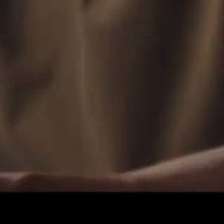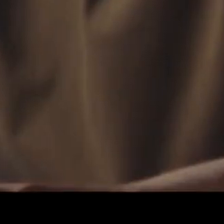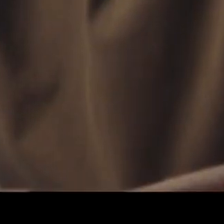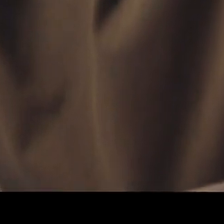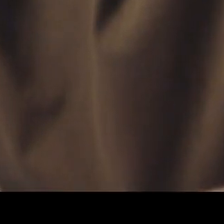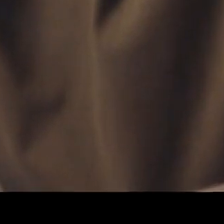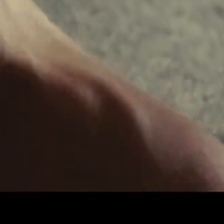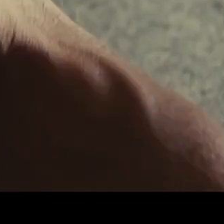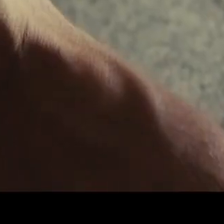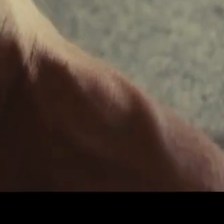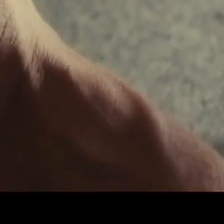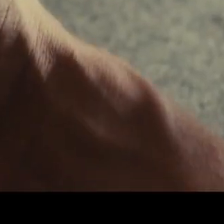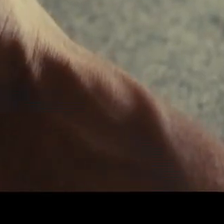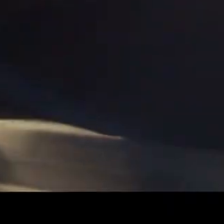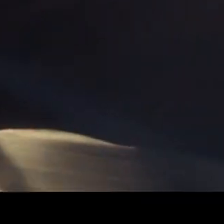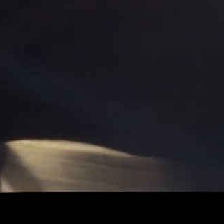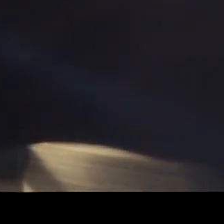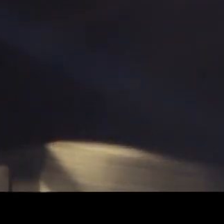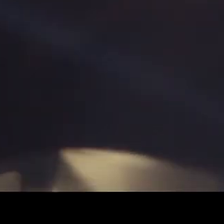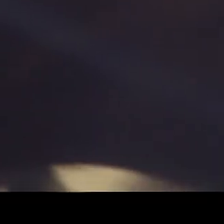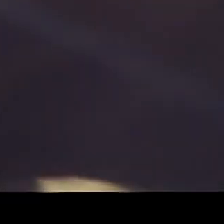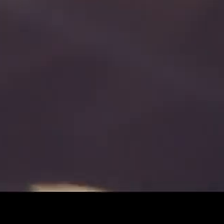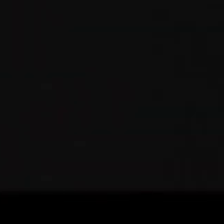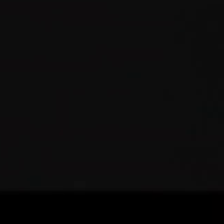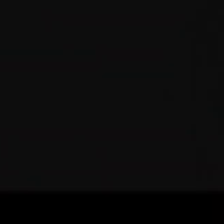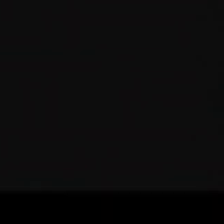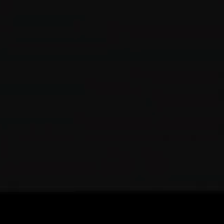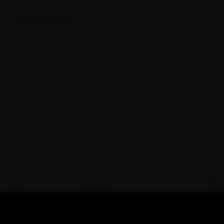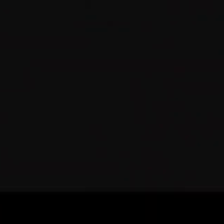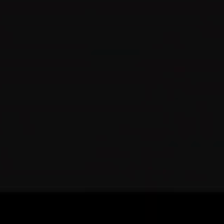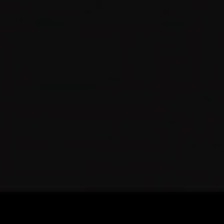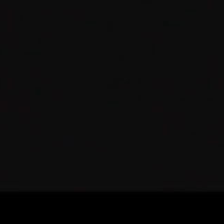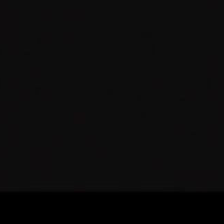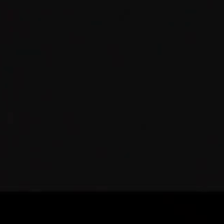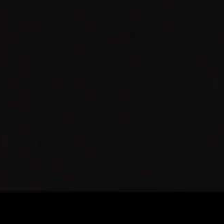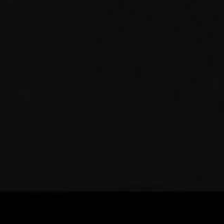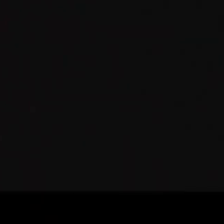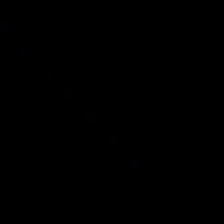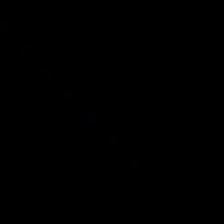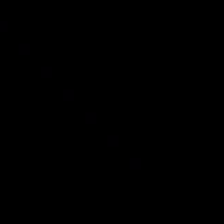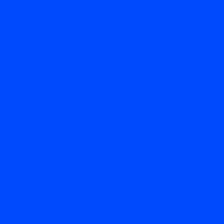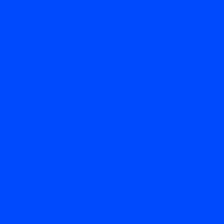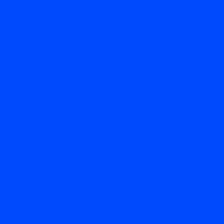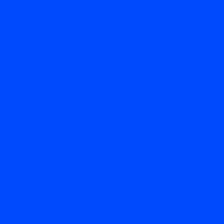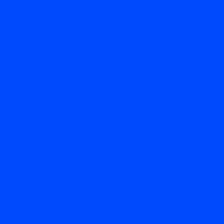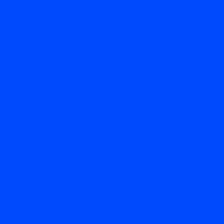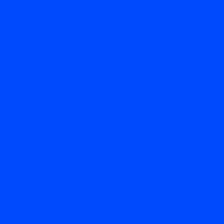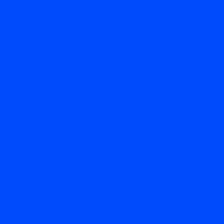Oferecimento Nubank Ultravioleta, como deveria ser.